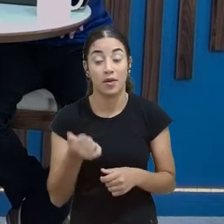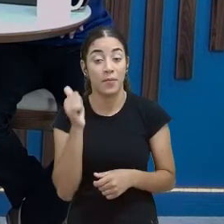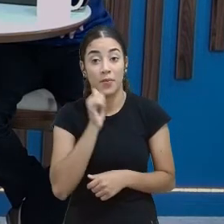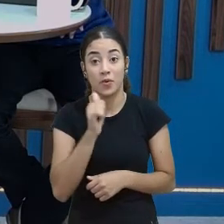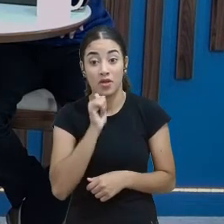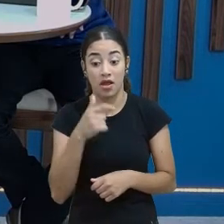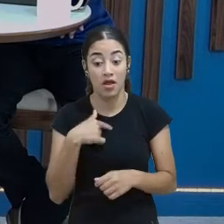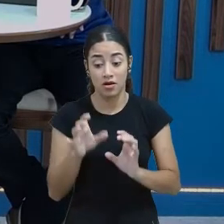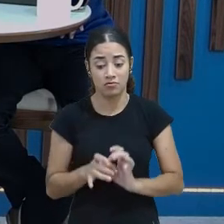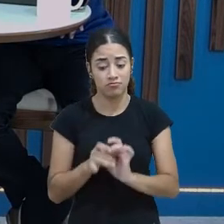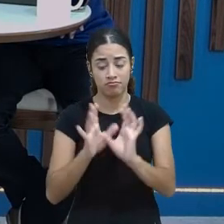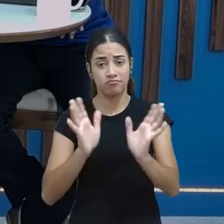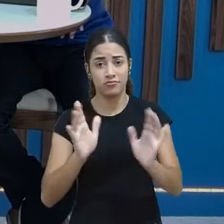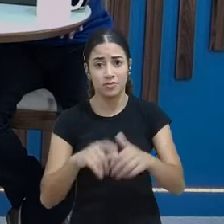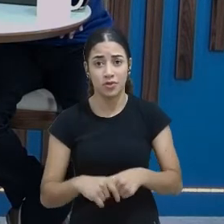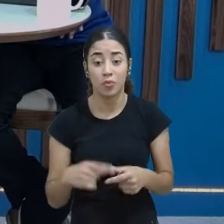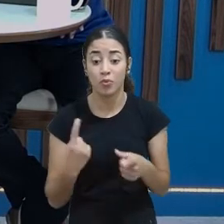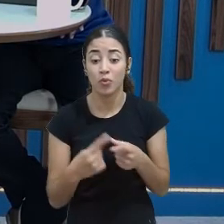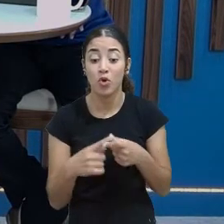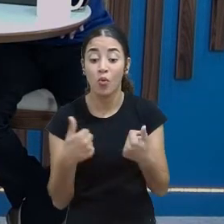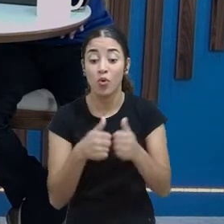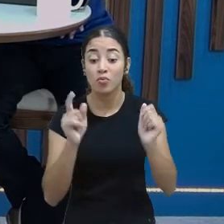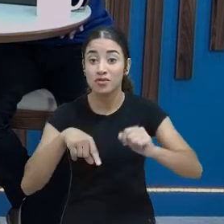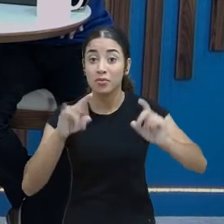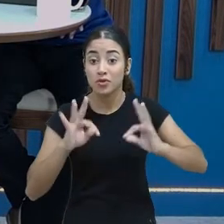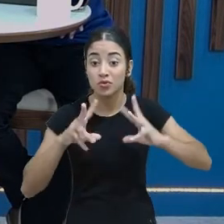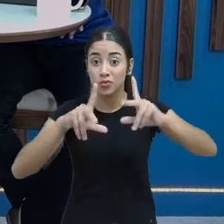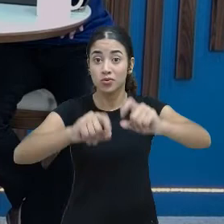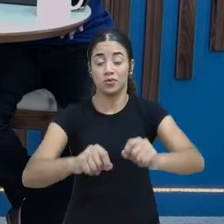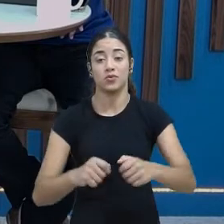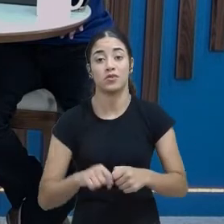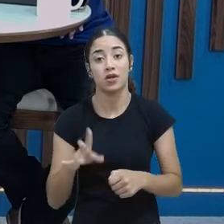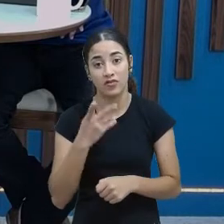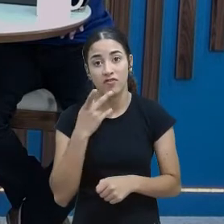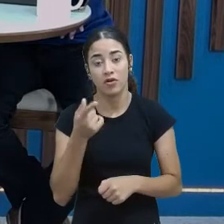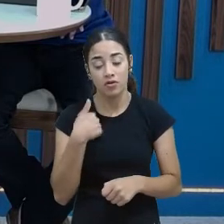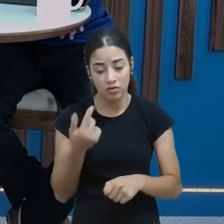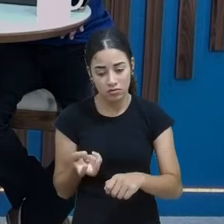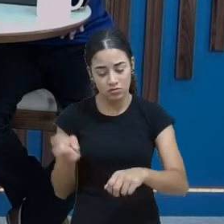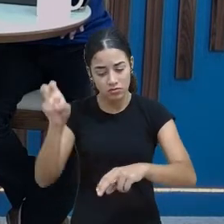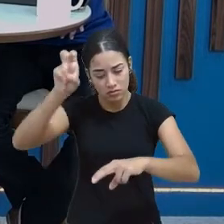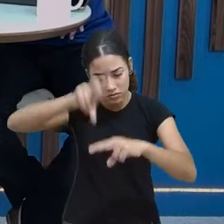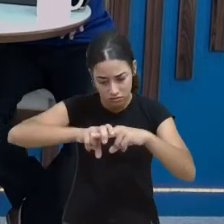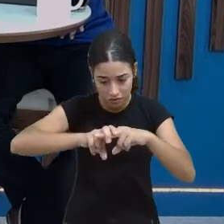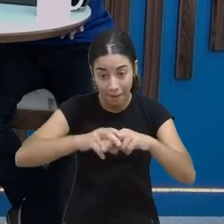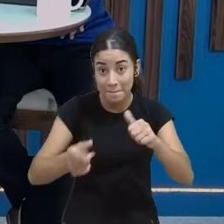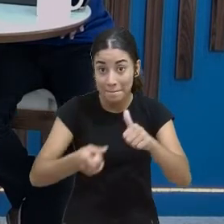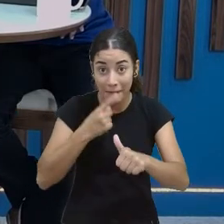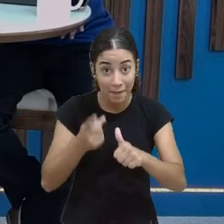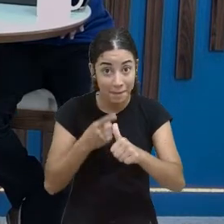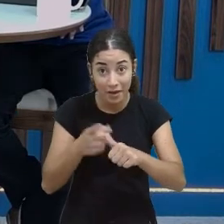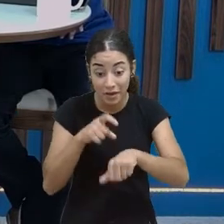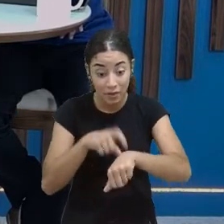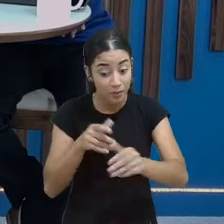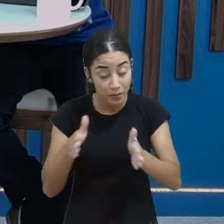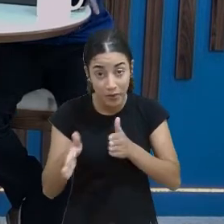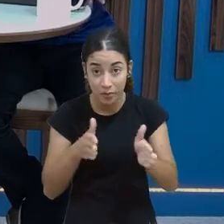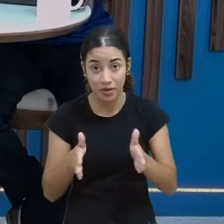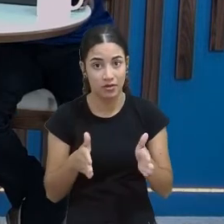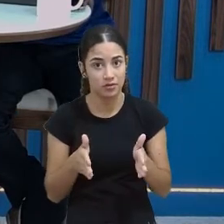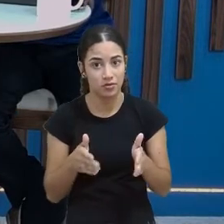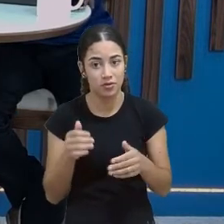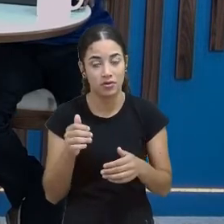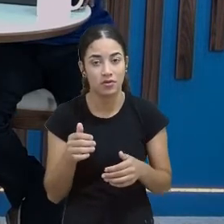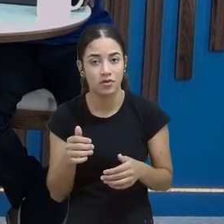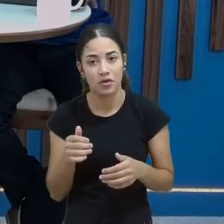não deixou, disse: não, o ônibus é para todo mundo e eu vou ficar aqui. Então foi o primeiro momento em que na história, né, dos Estados Unidos, acho que talvez ali